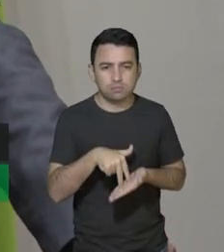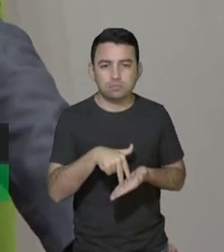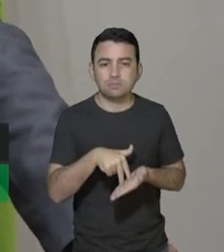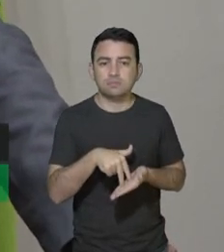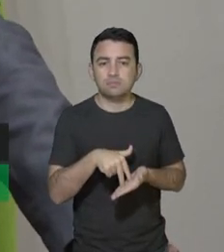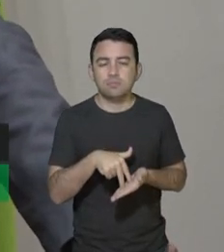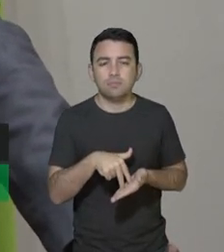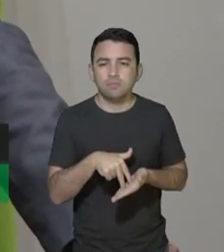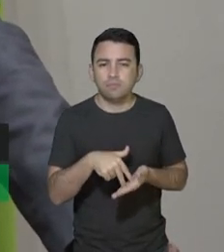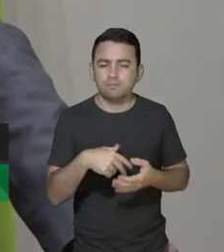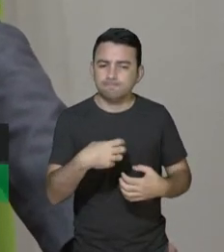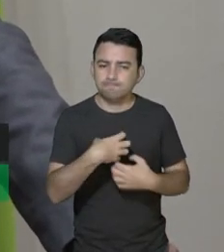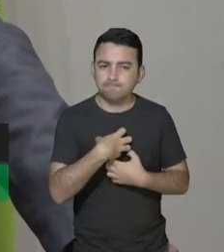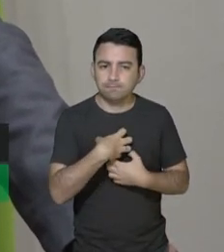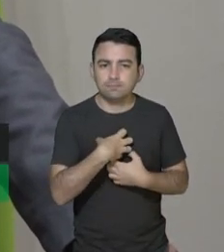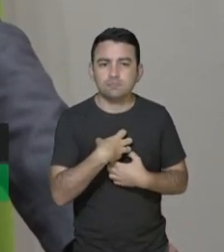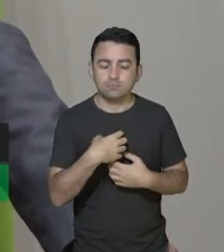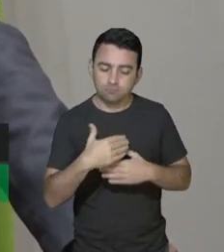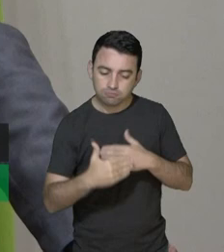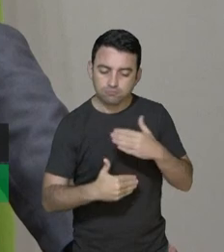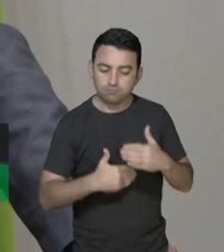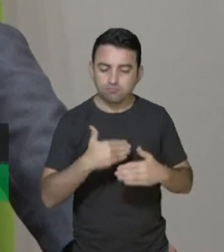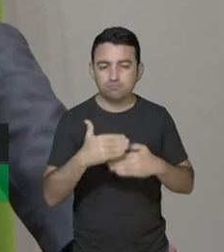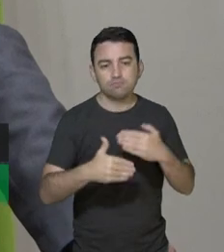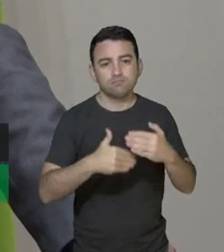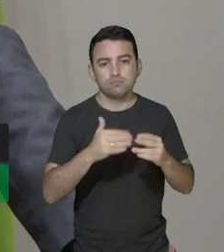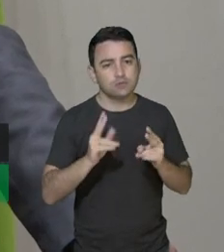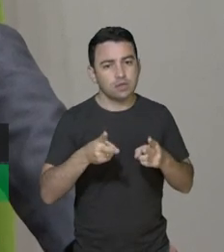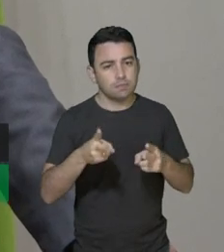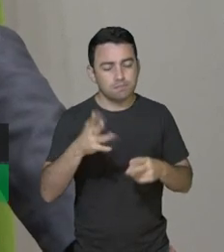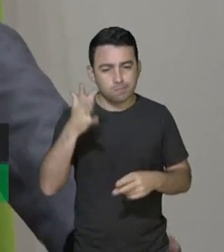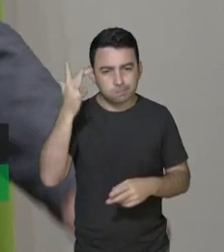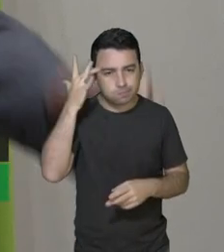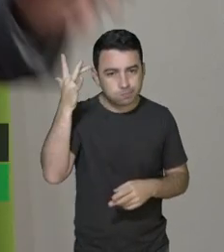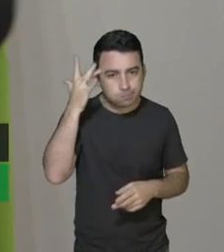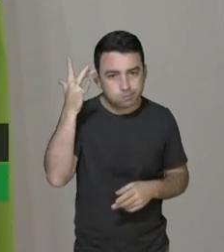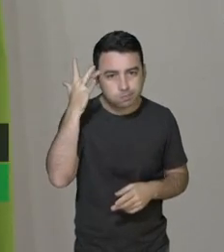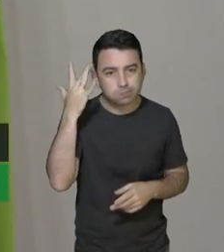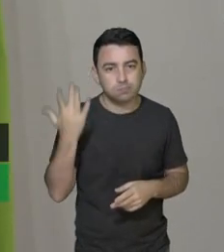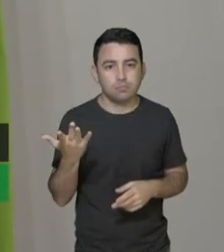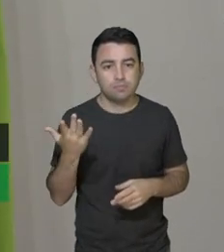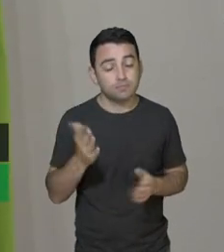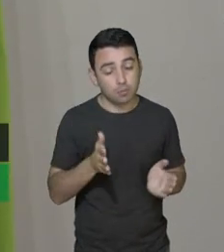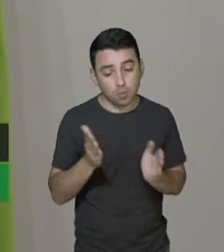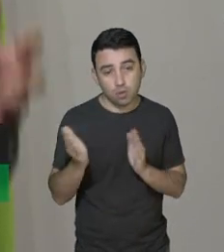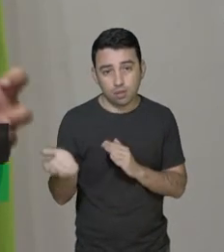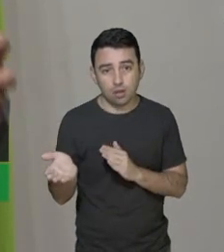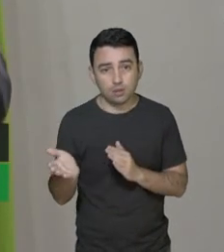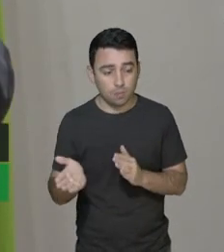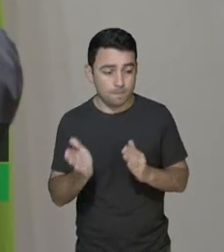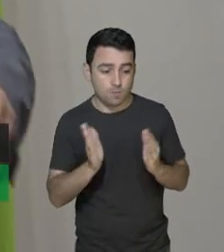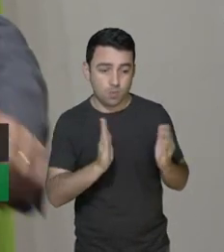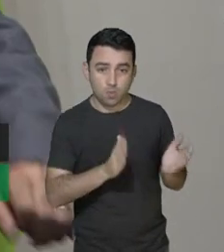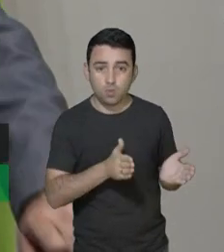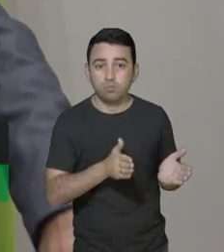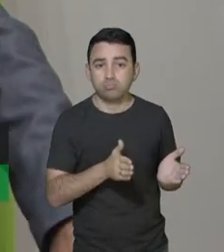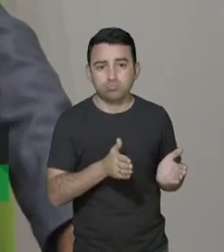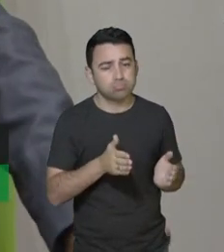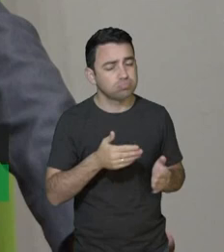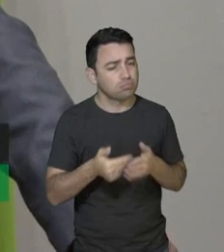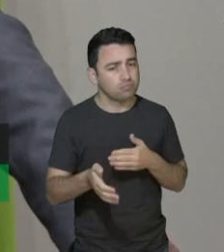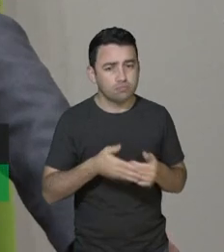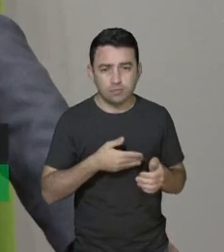posições construídas, maduras, para um lado, para o outro,